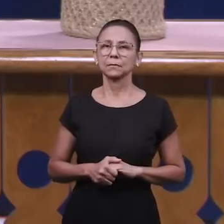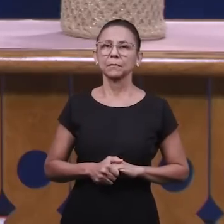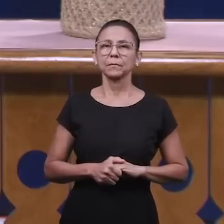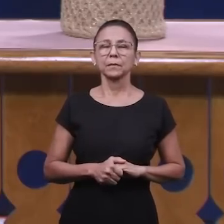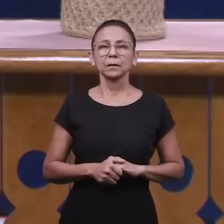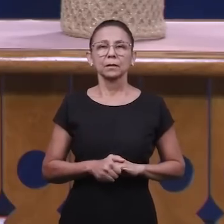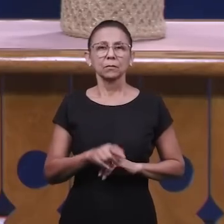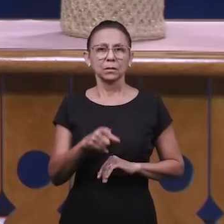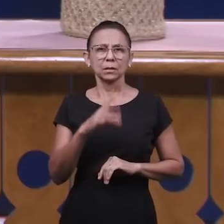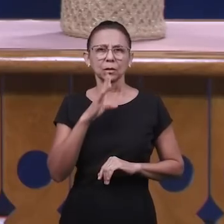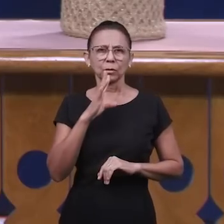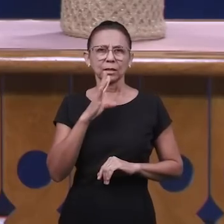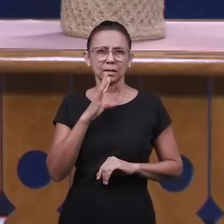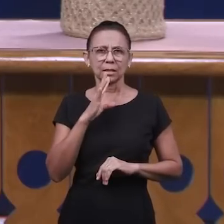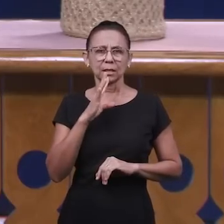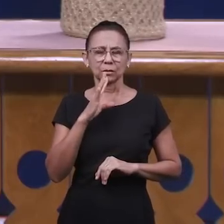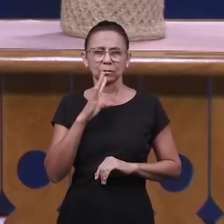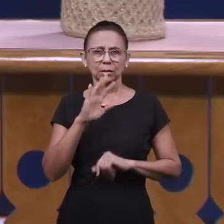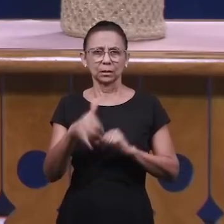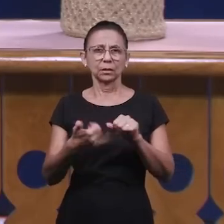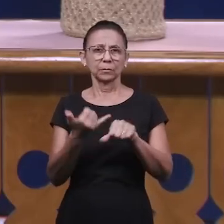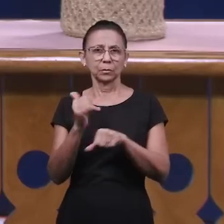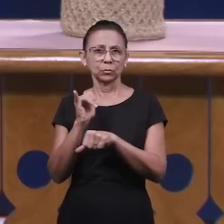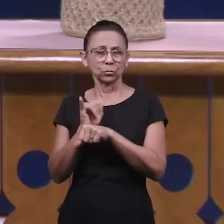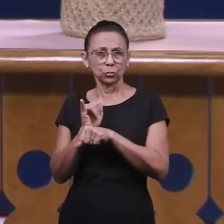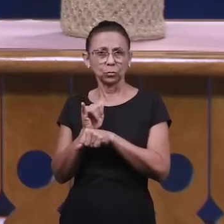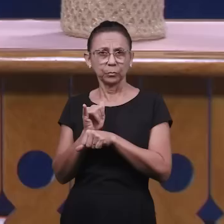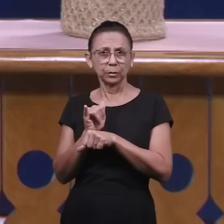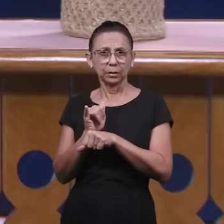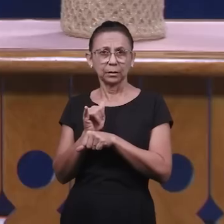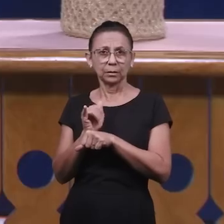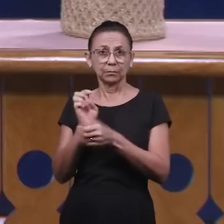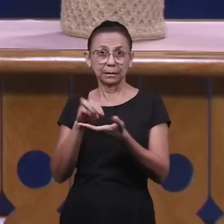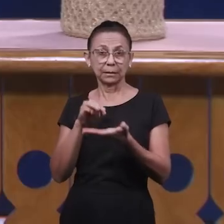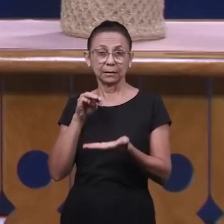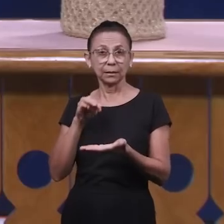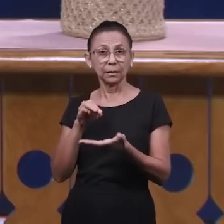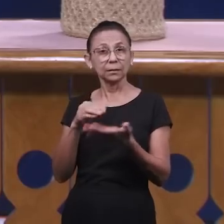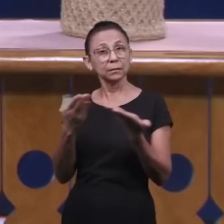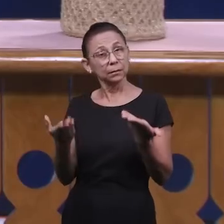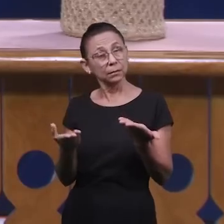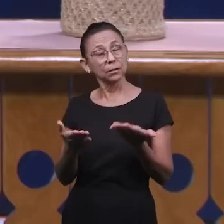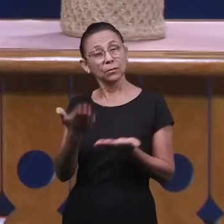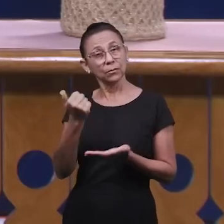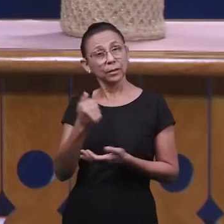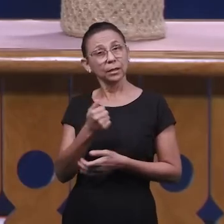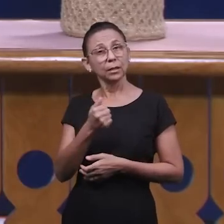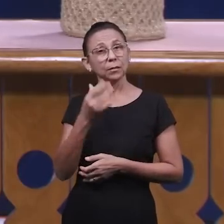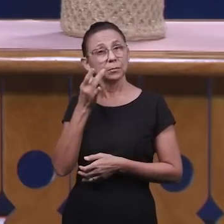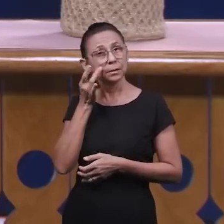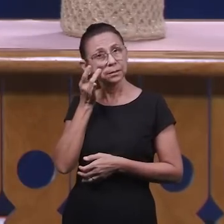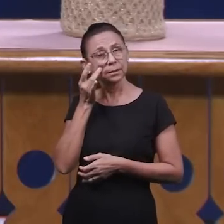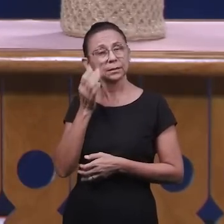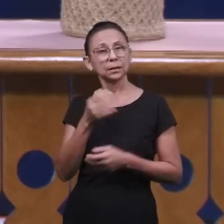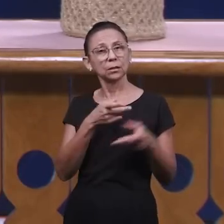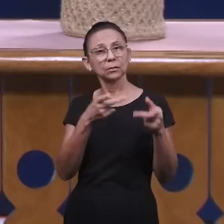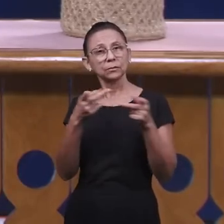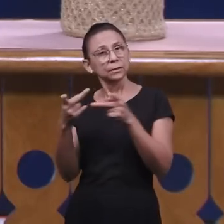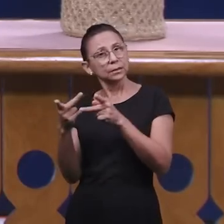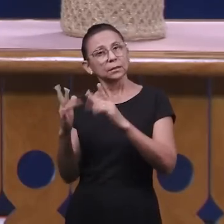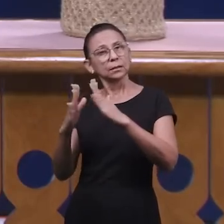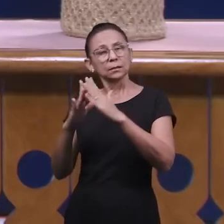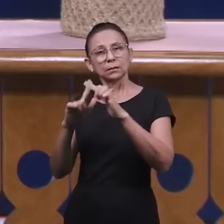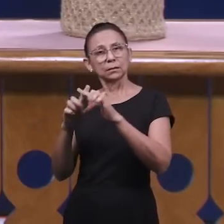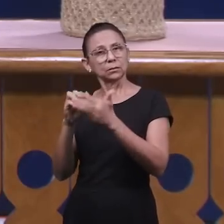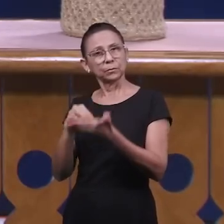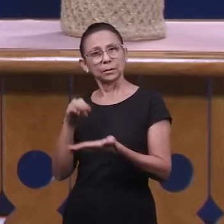mesmas características do culto que nós transmitimos aqui pelo YouTube, mas ali nós temos a comunhão dos irmãos, a presença